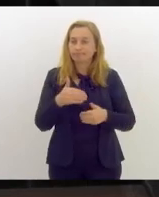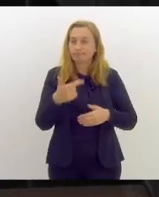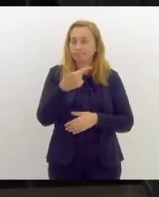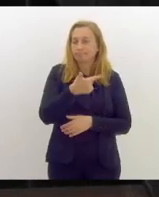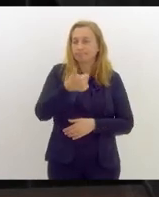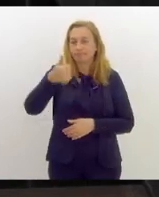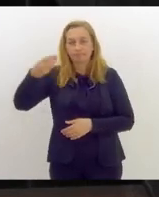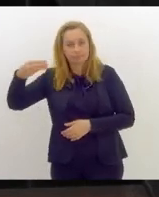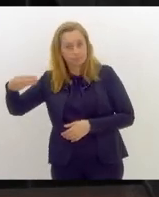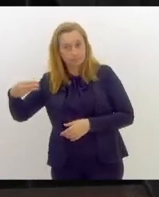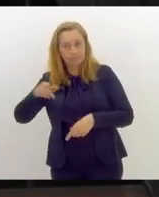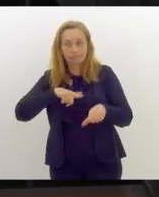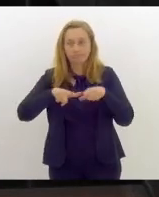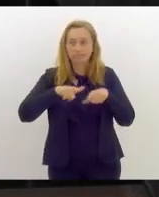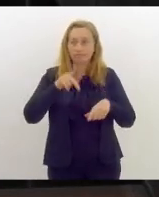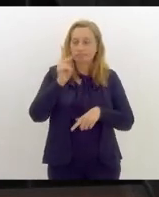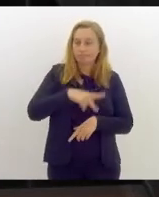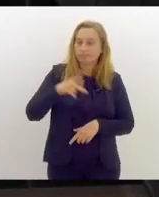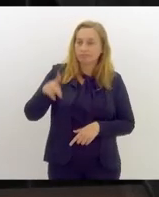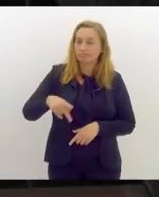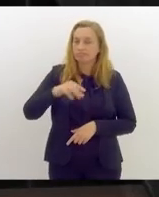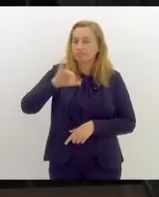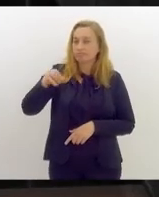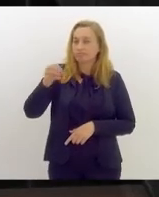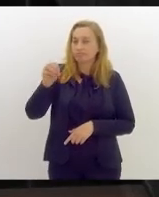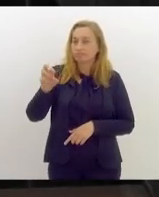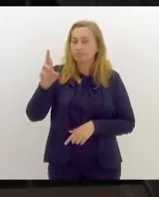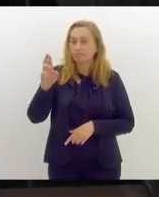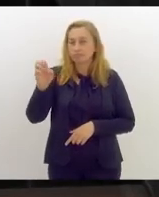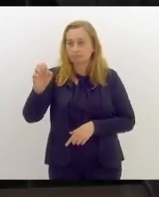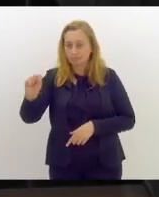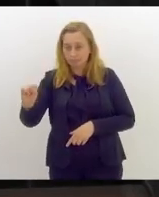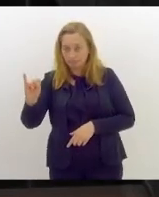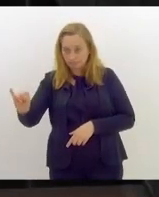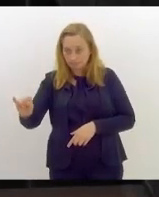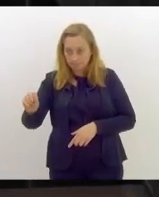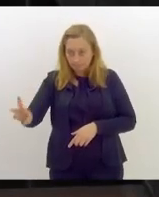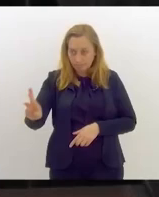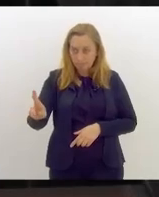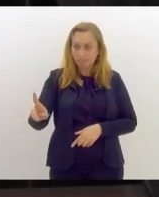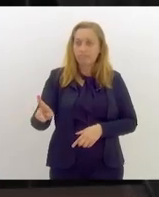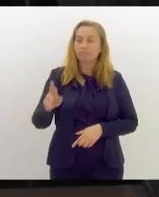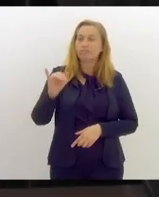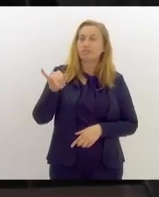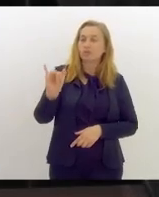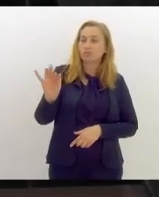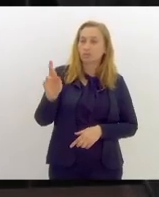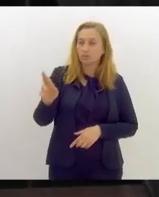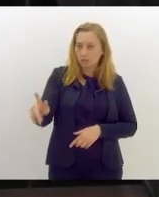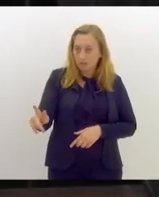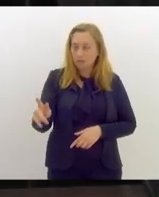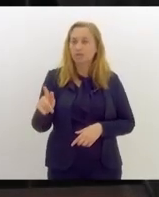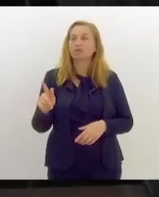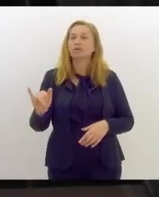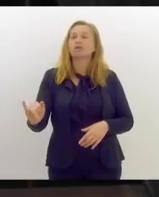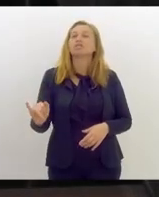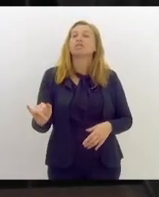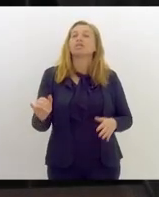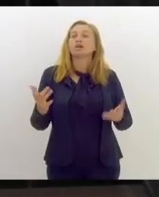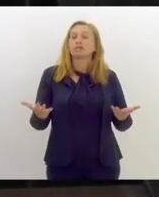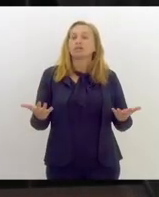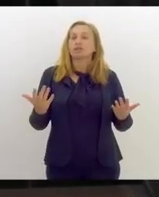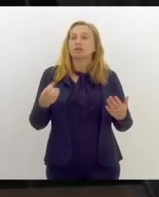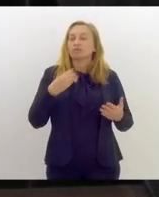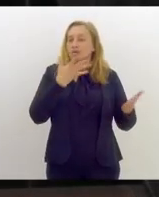2023 Professor Josimar Young né sejam muito bem-vindos e tenho certeza que vossas